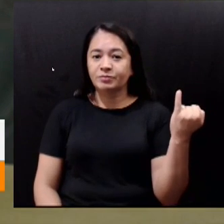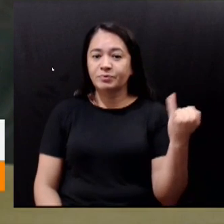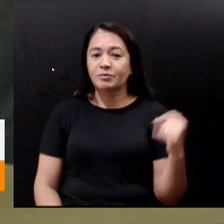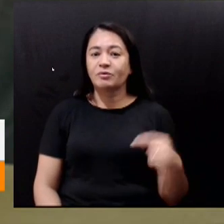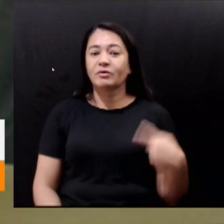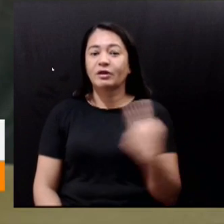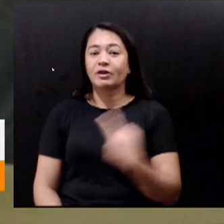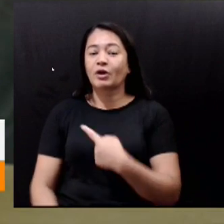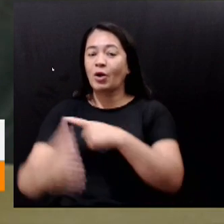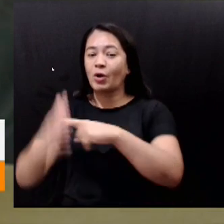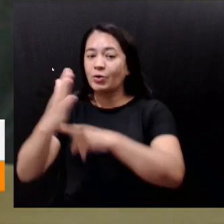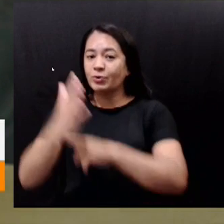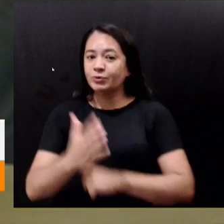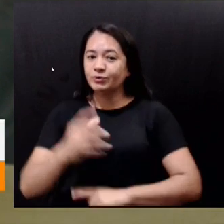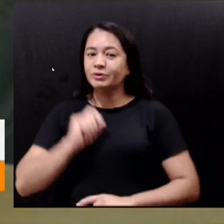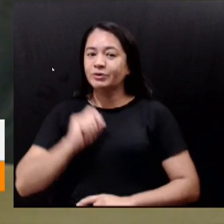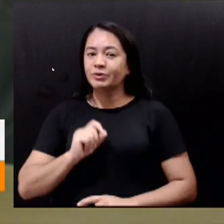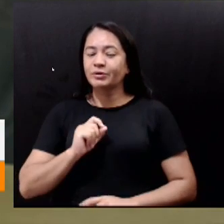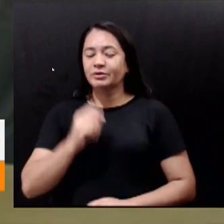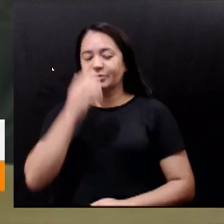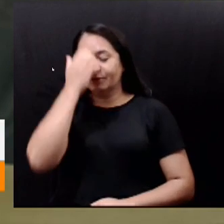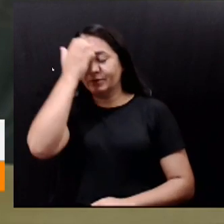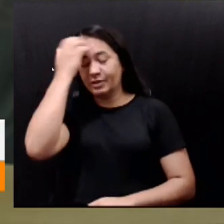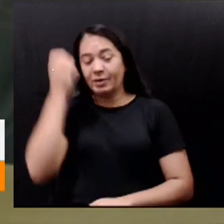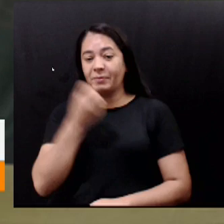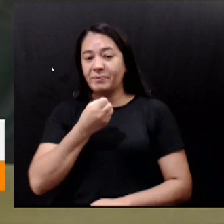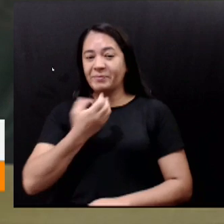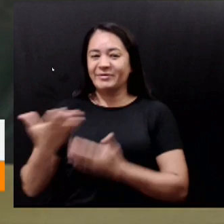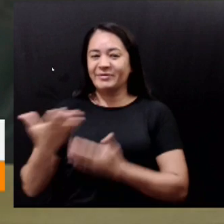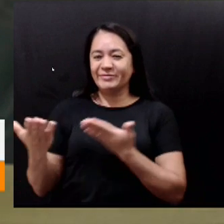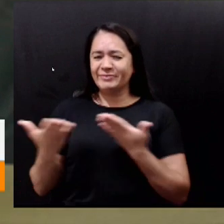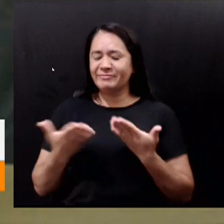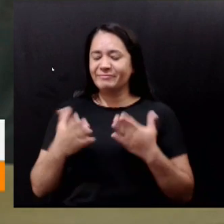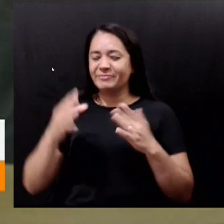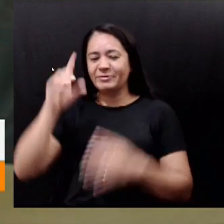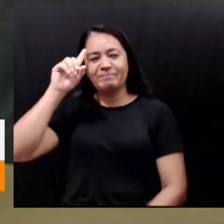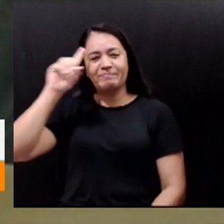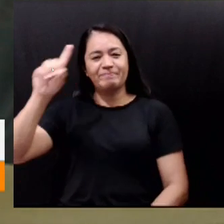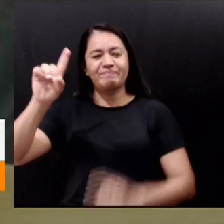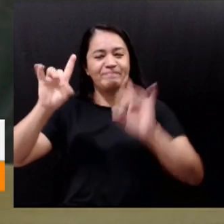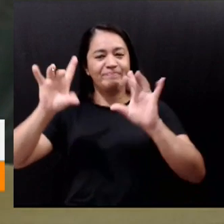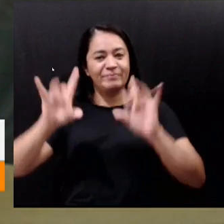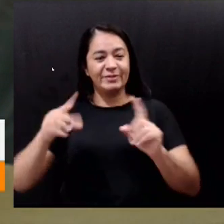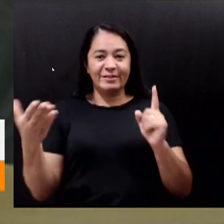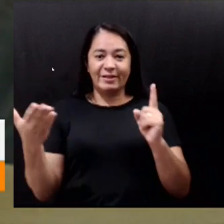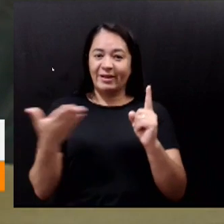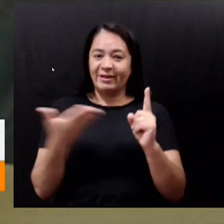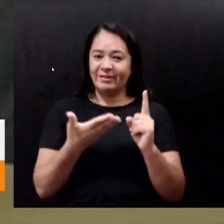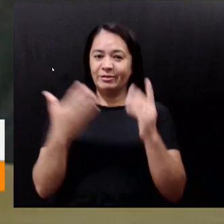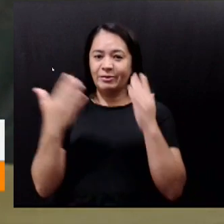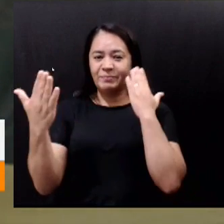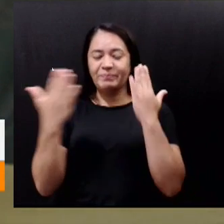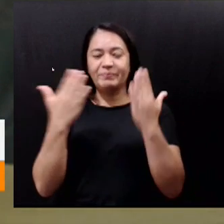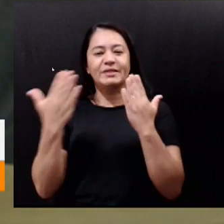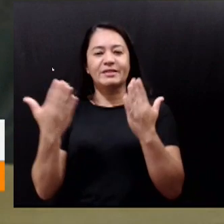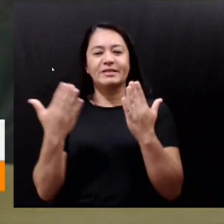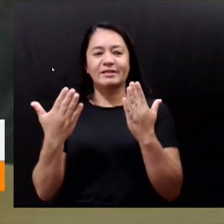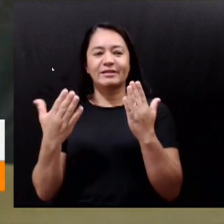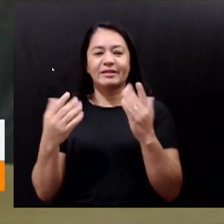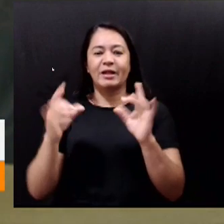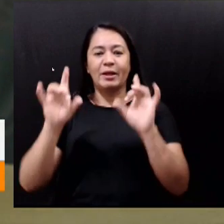tema, nós damos as boas-vindas e aquele bom dia muito especial para ela, nossa psicóloga Luísa Rezende, que é especialista em